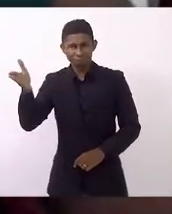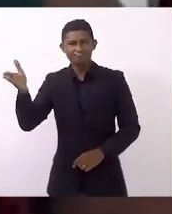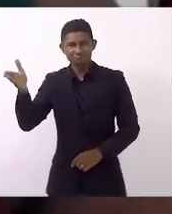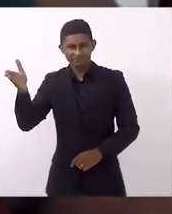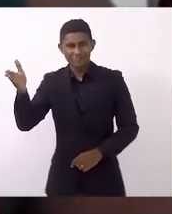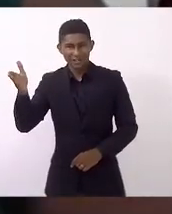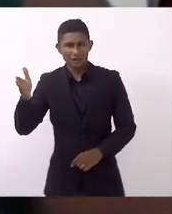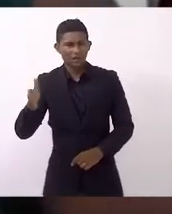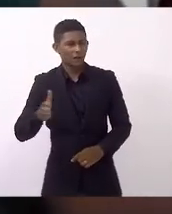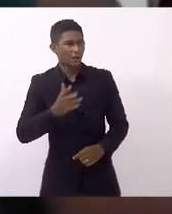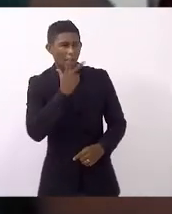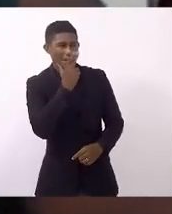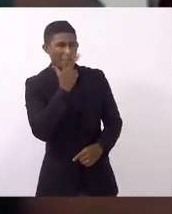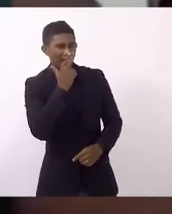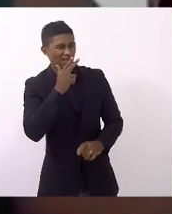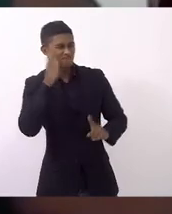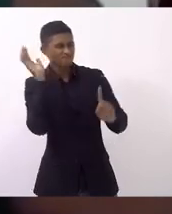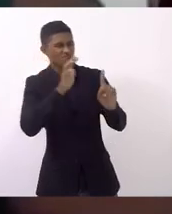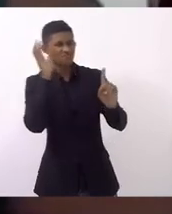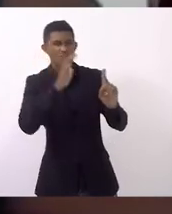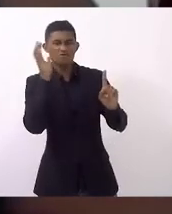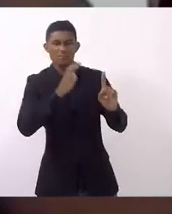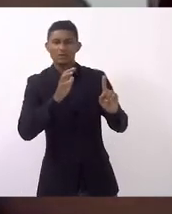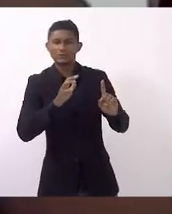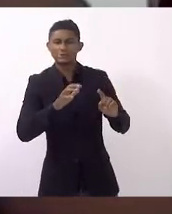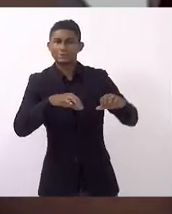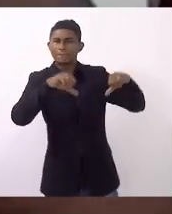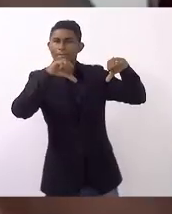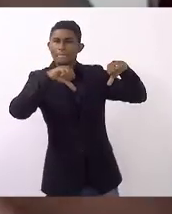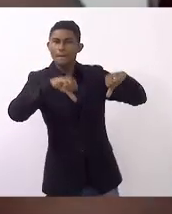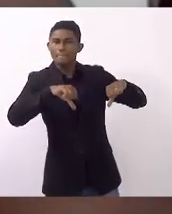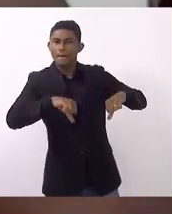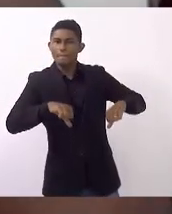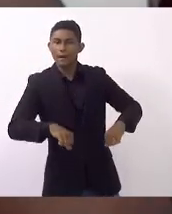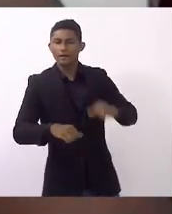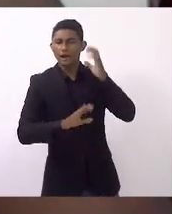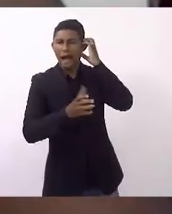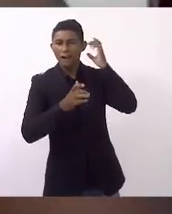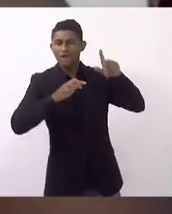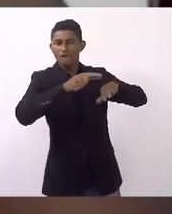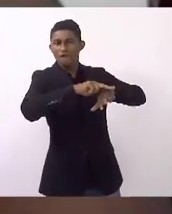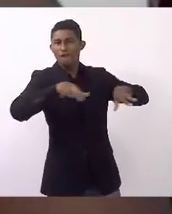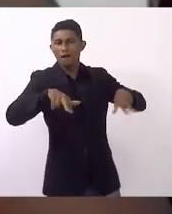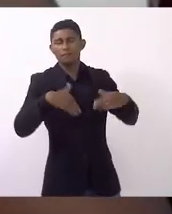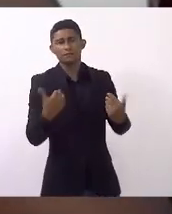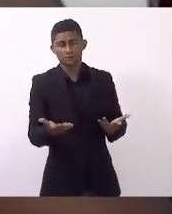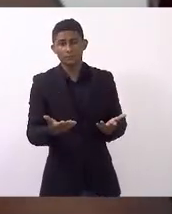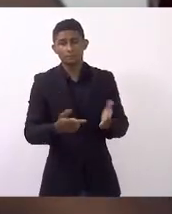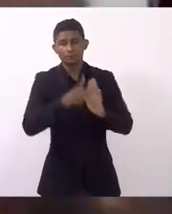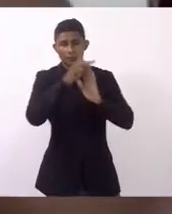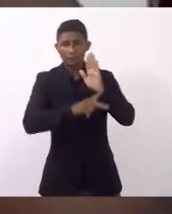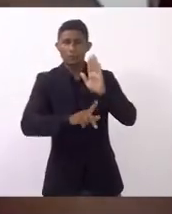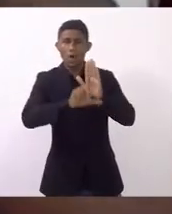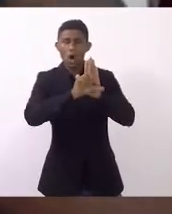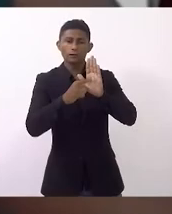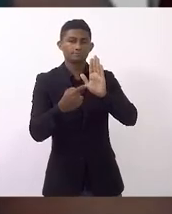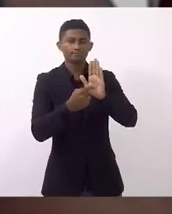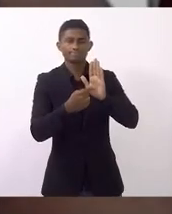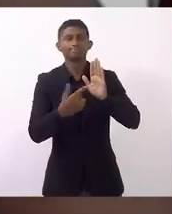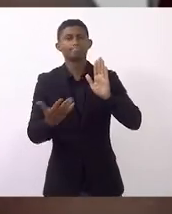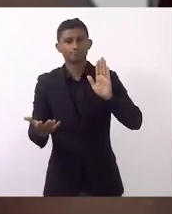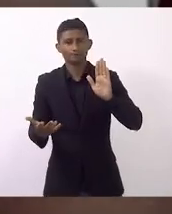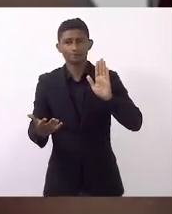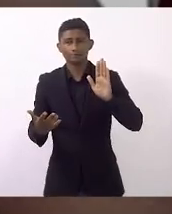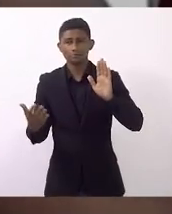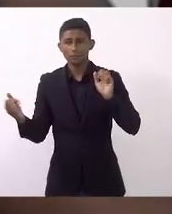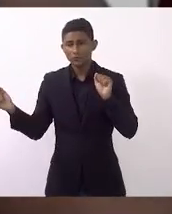empresa pública e das suas rádios, né? Então, um projeto como esse, construído em conjunto